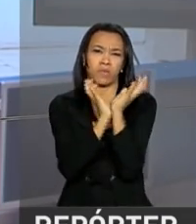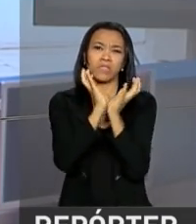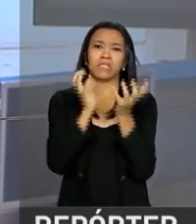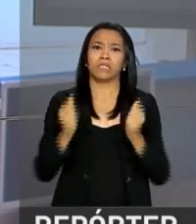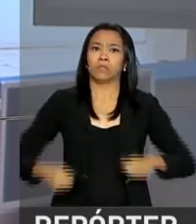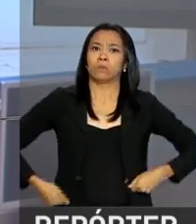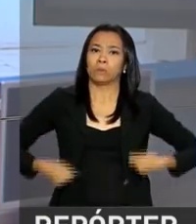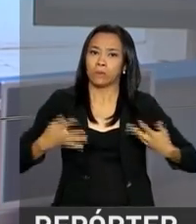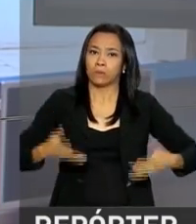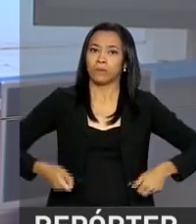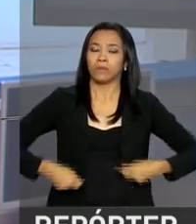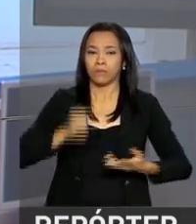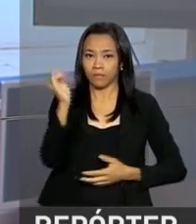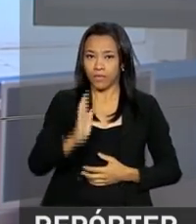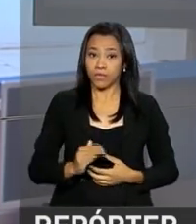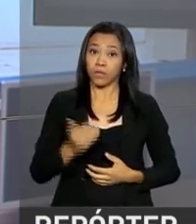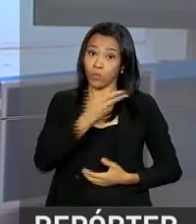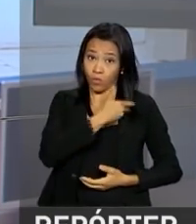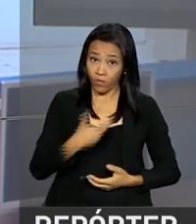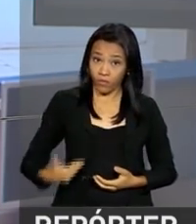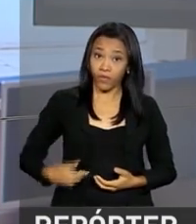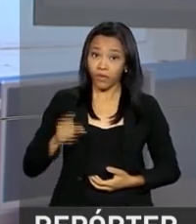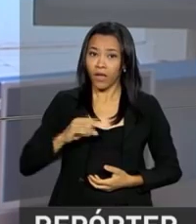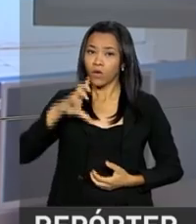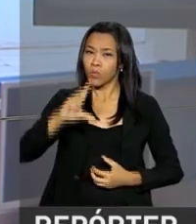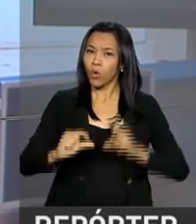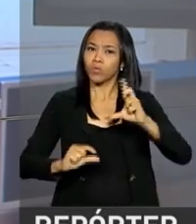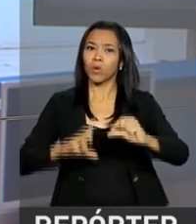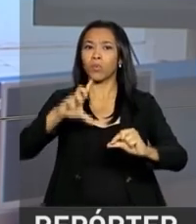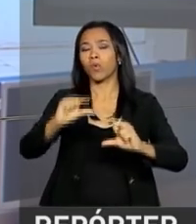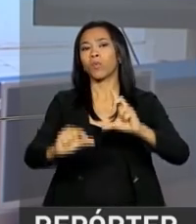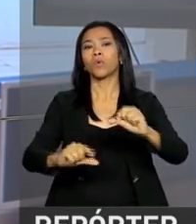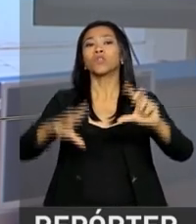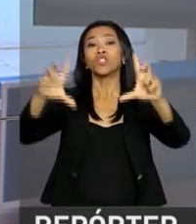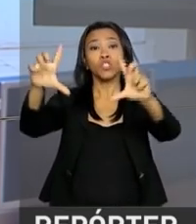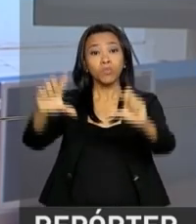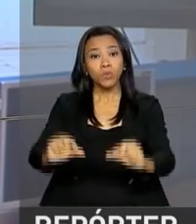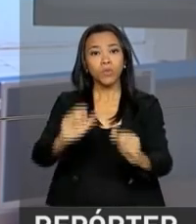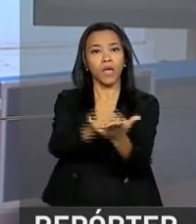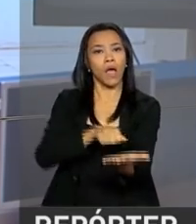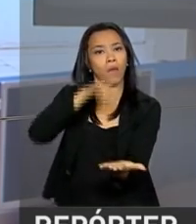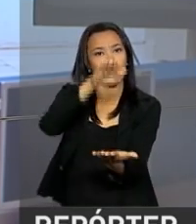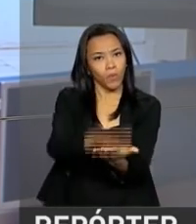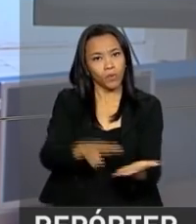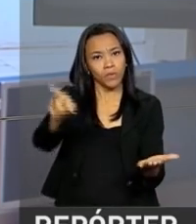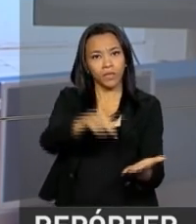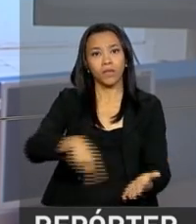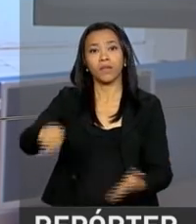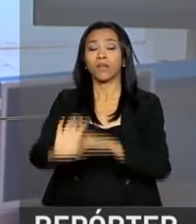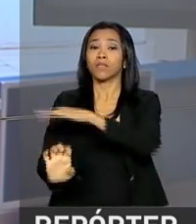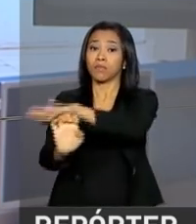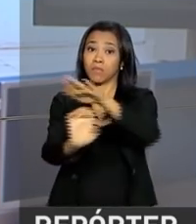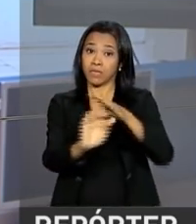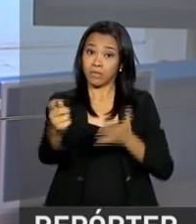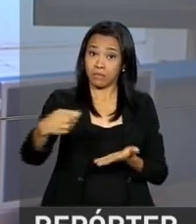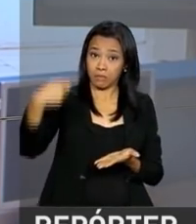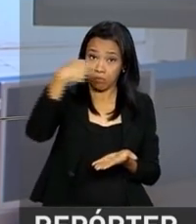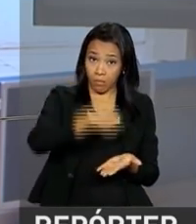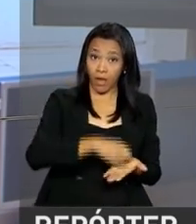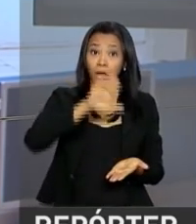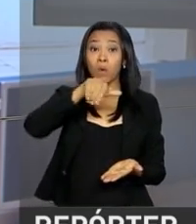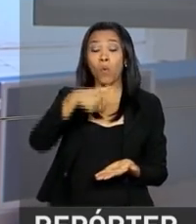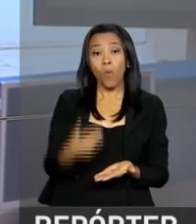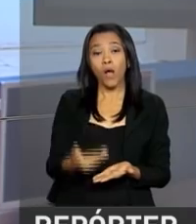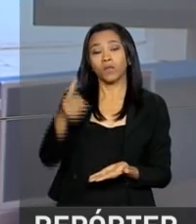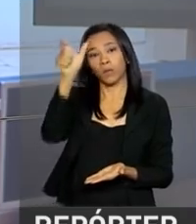além disso o governo quer extinguir gamente a multa que as empresas pagam aos cofres públicos quando um trabalhador é demitido